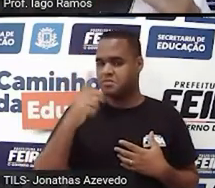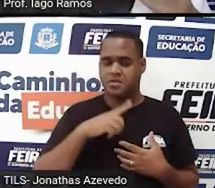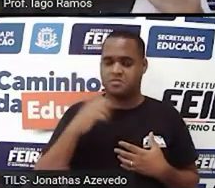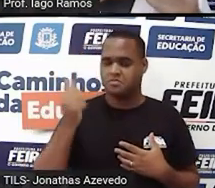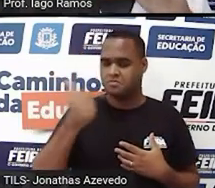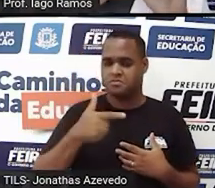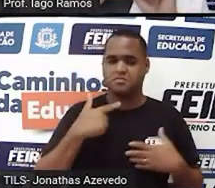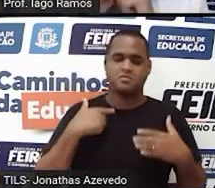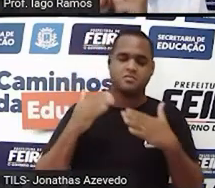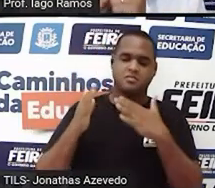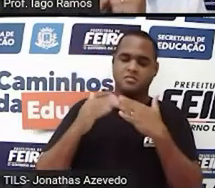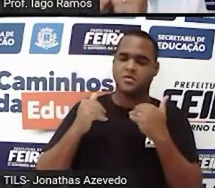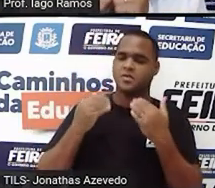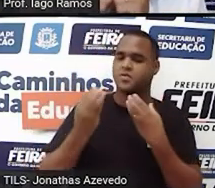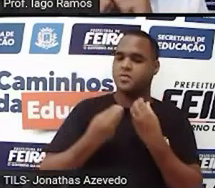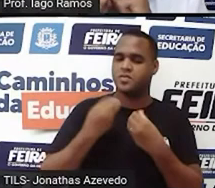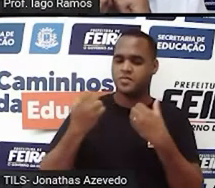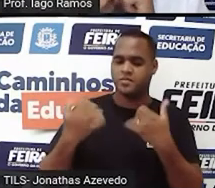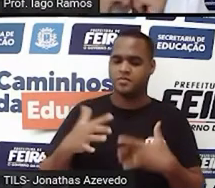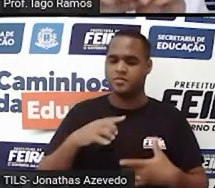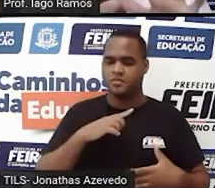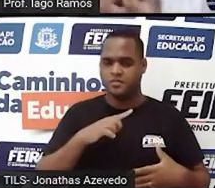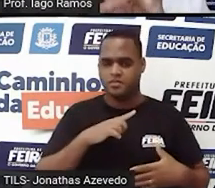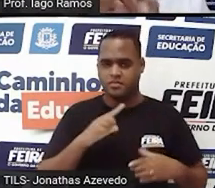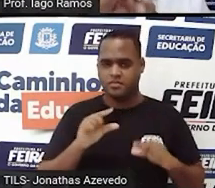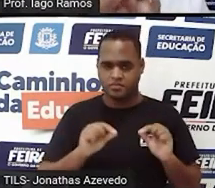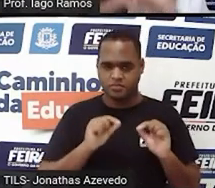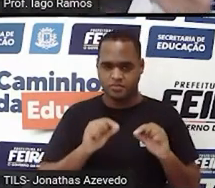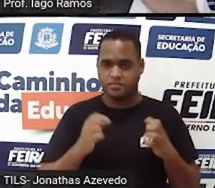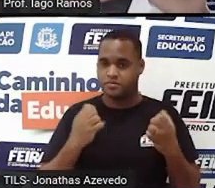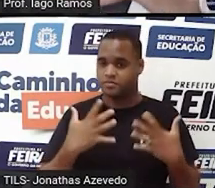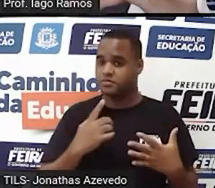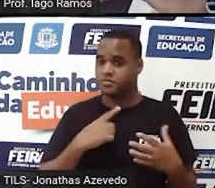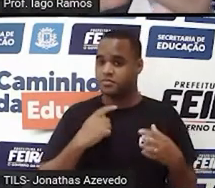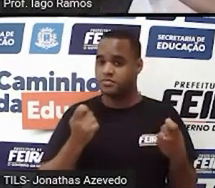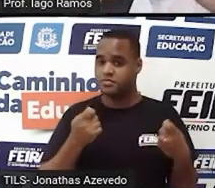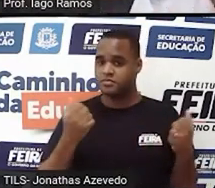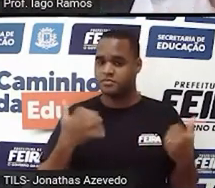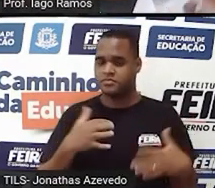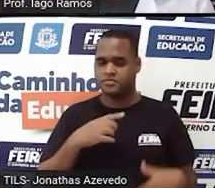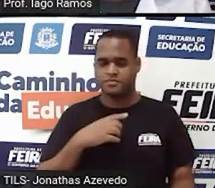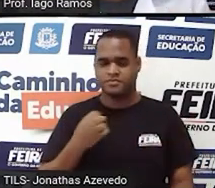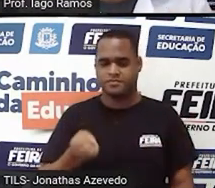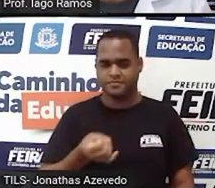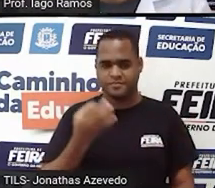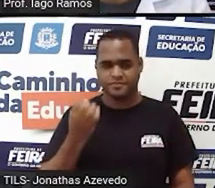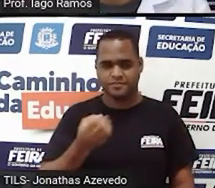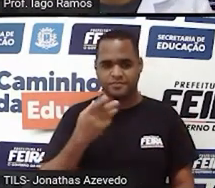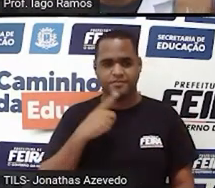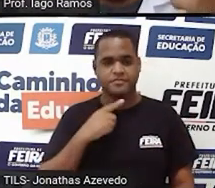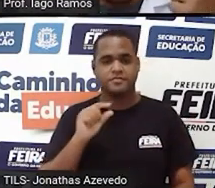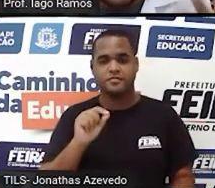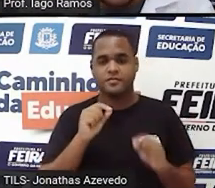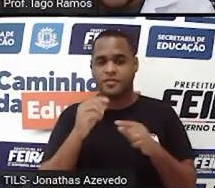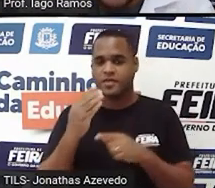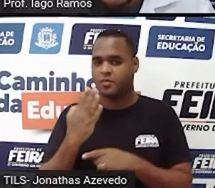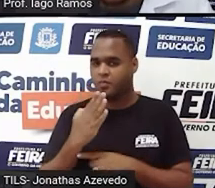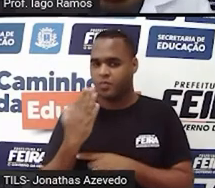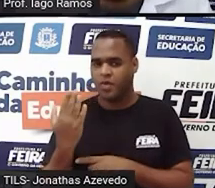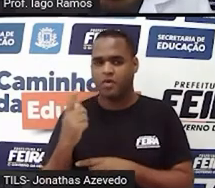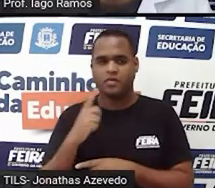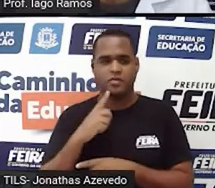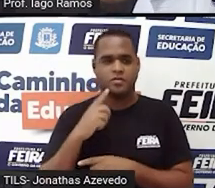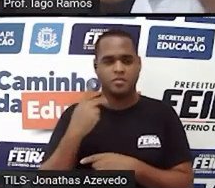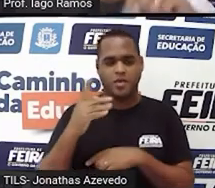pede também para ele medir quantos palmos né deu a medida da largura da porta com a sua